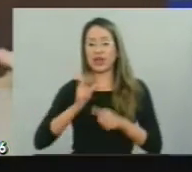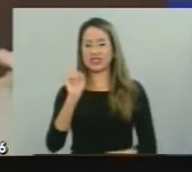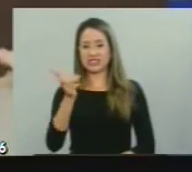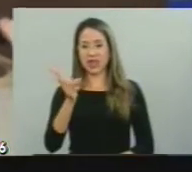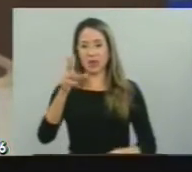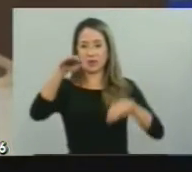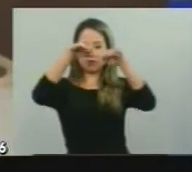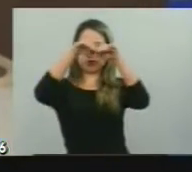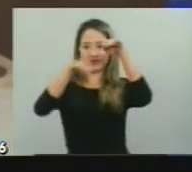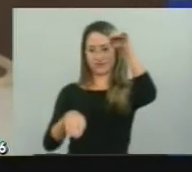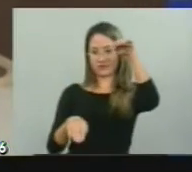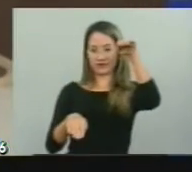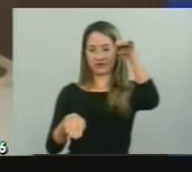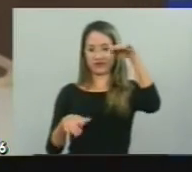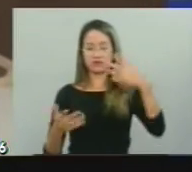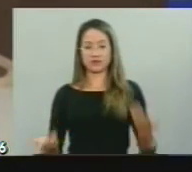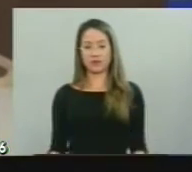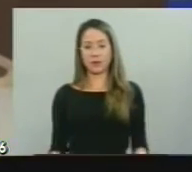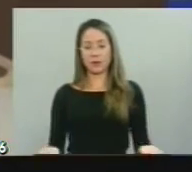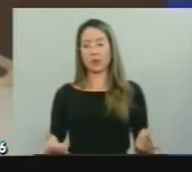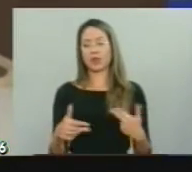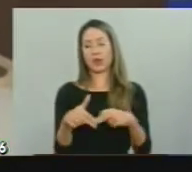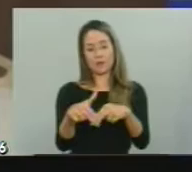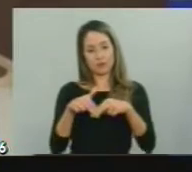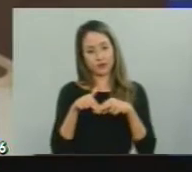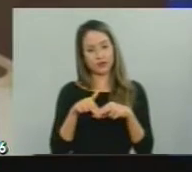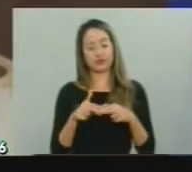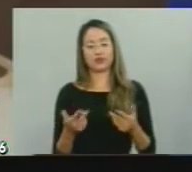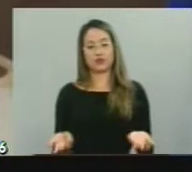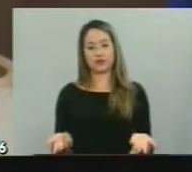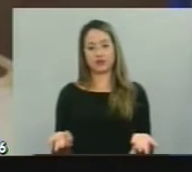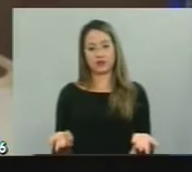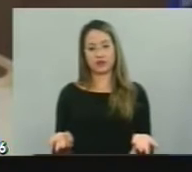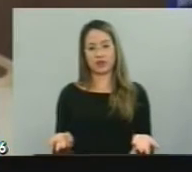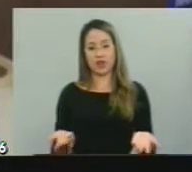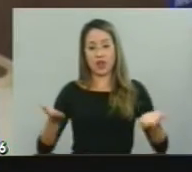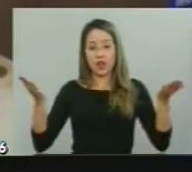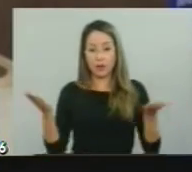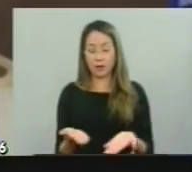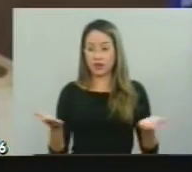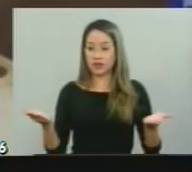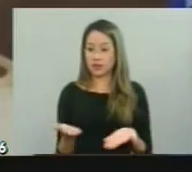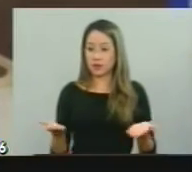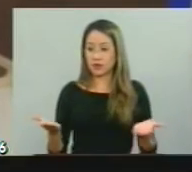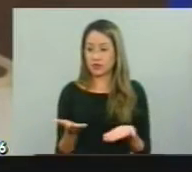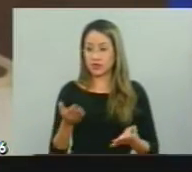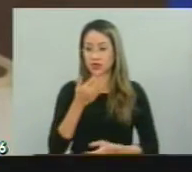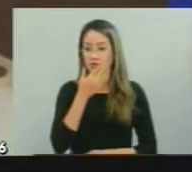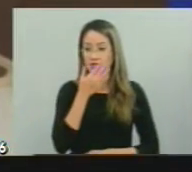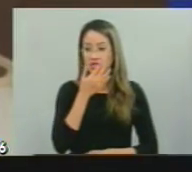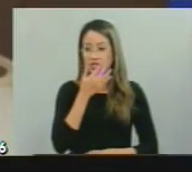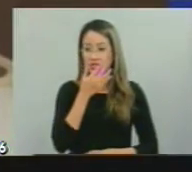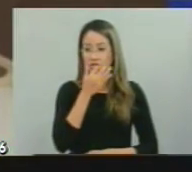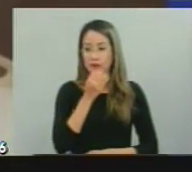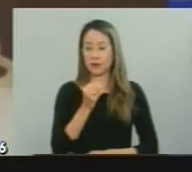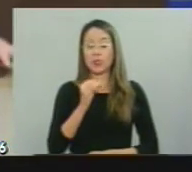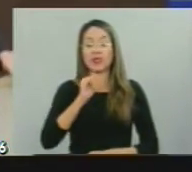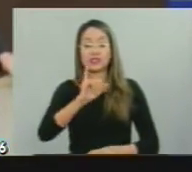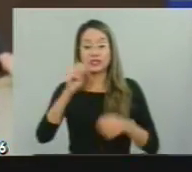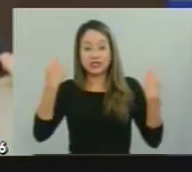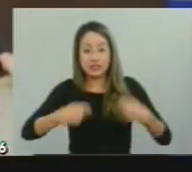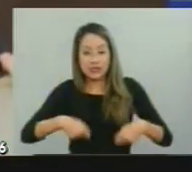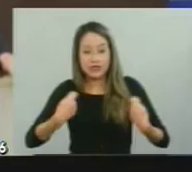poder. Por isso mesmo que, inclusive, agora, nesse momento, se for necessário